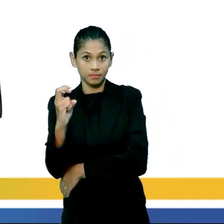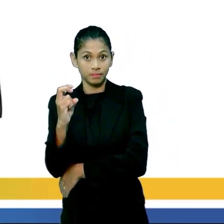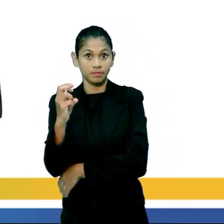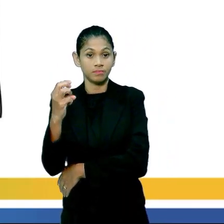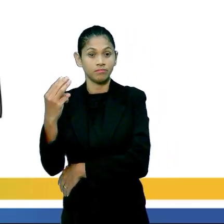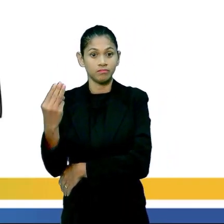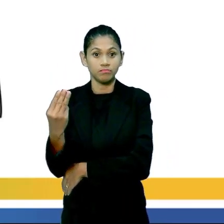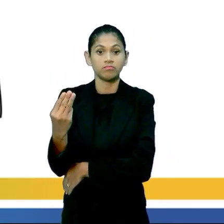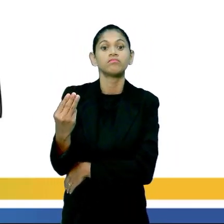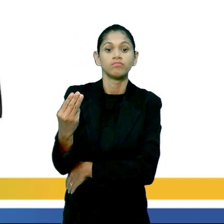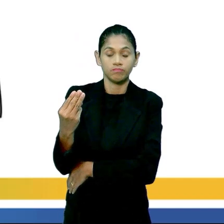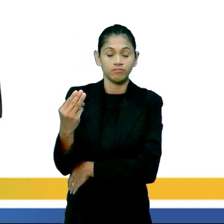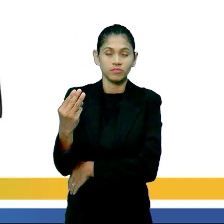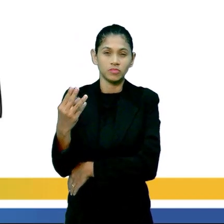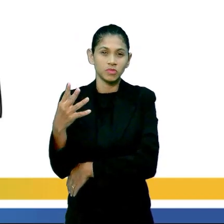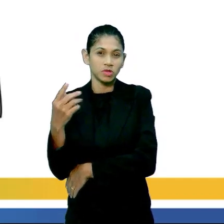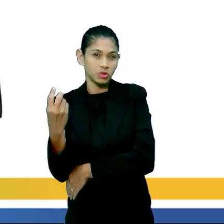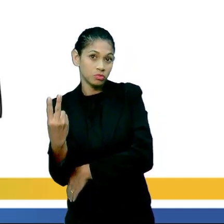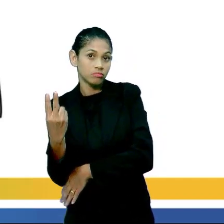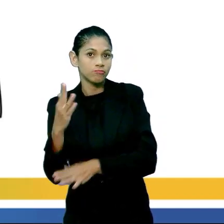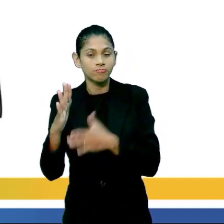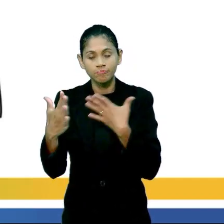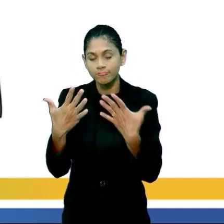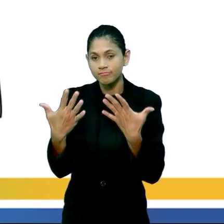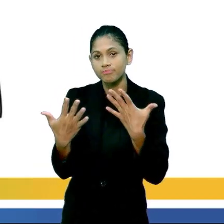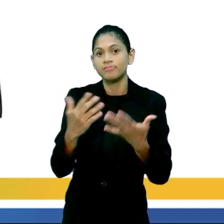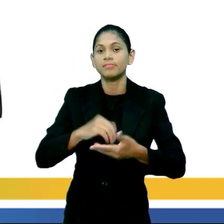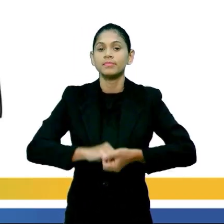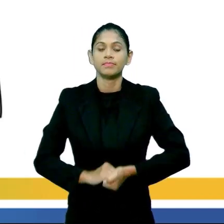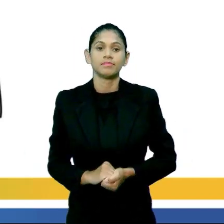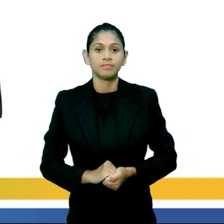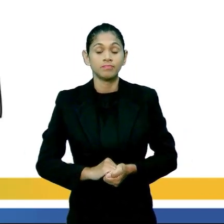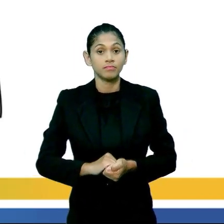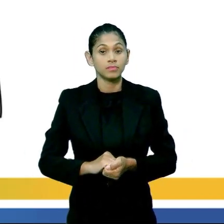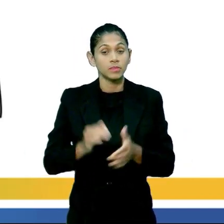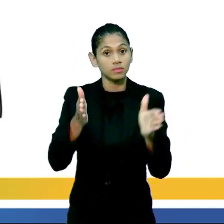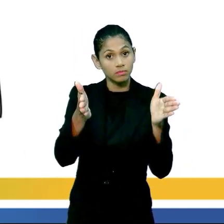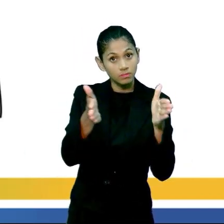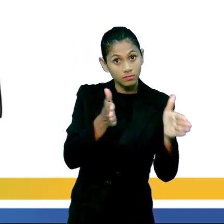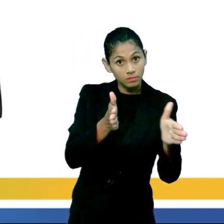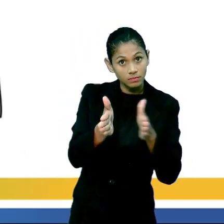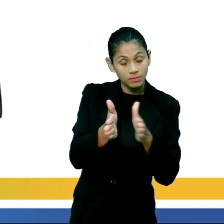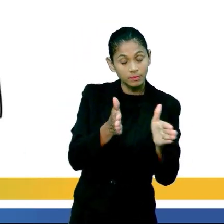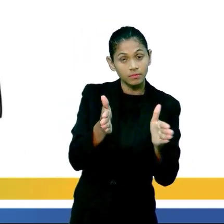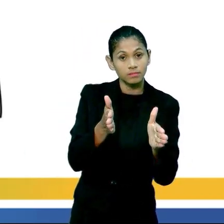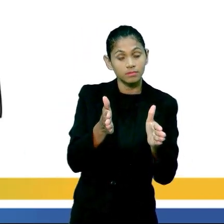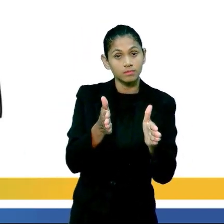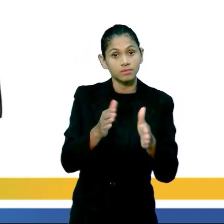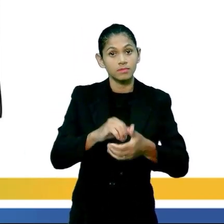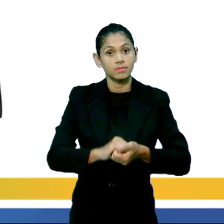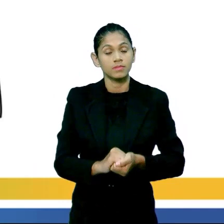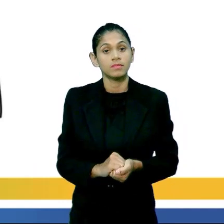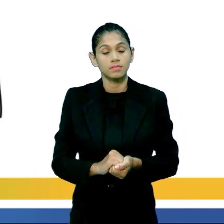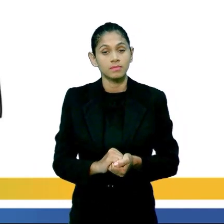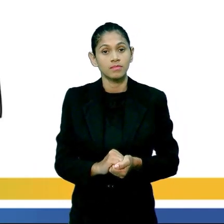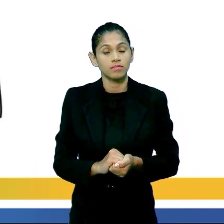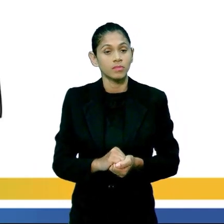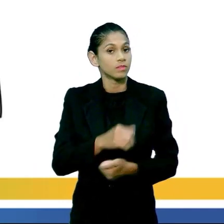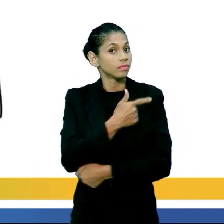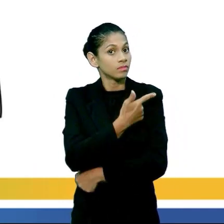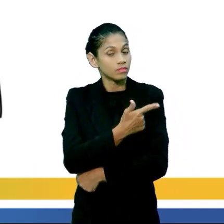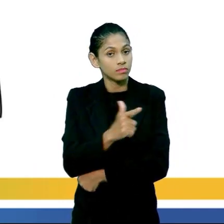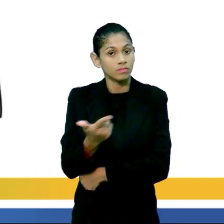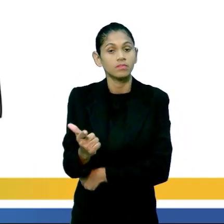A exatidão dessa data ainda é uma discussão. Esse período, ele consiste no período em que não